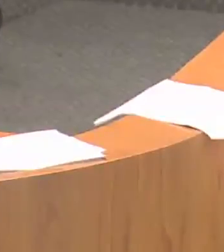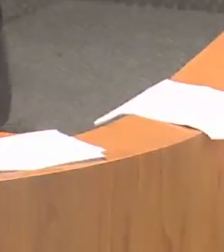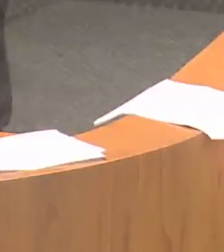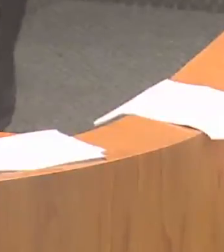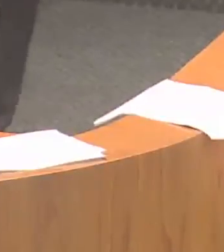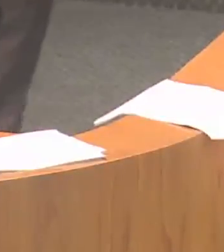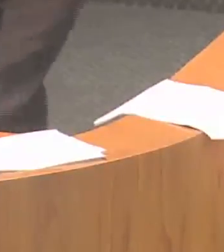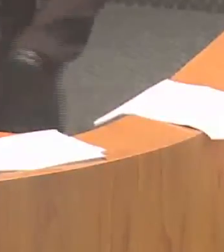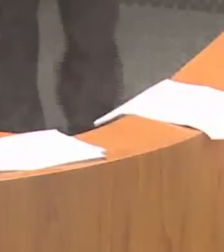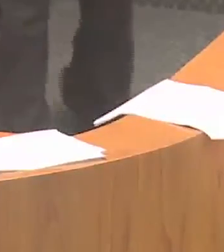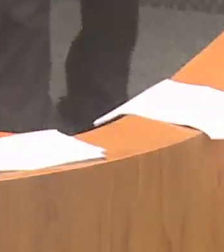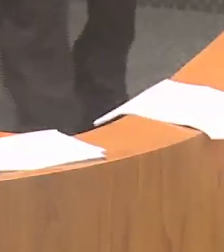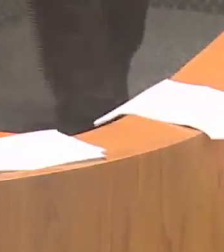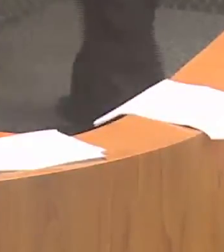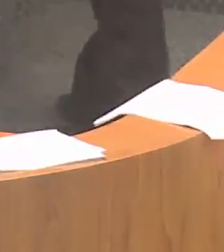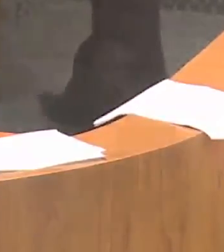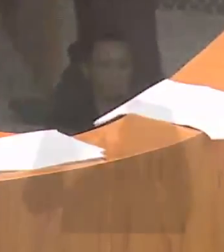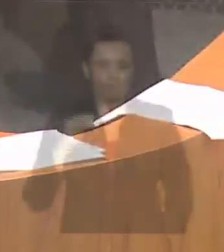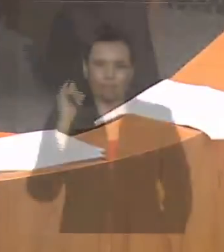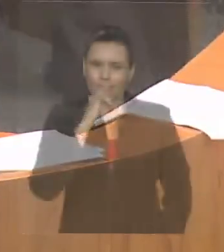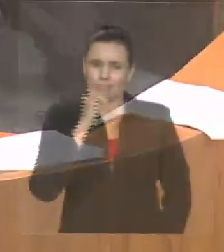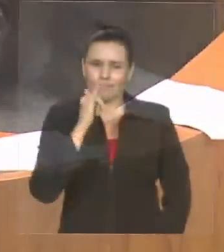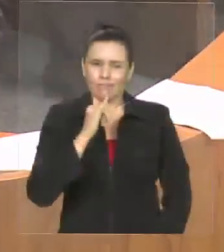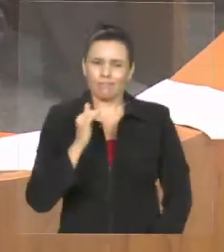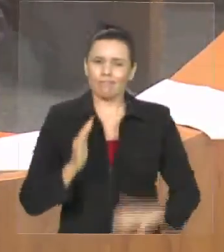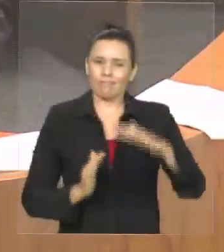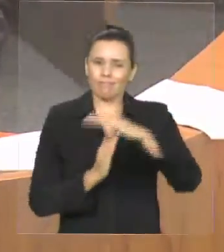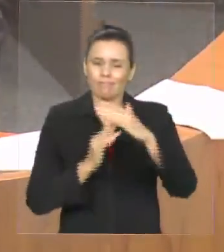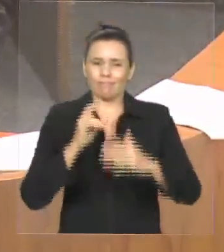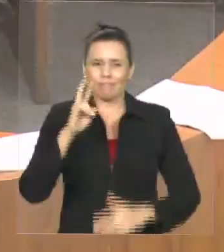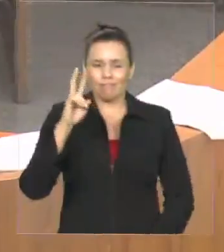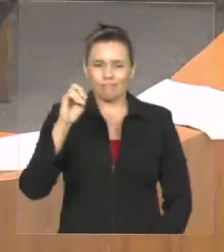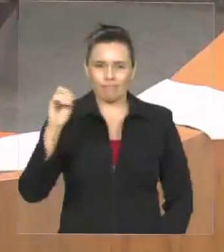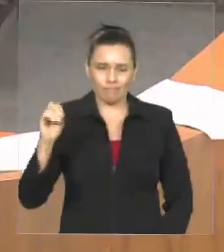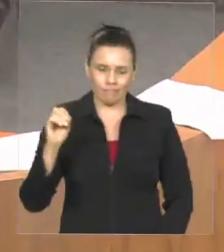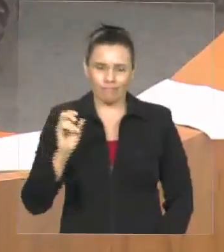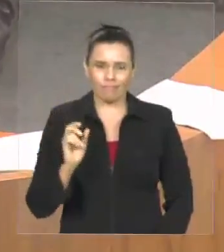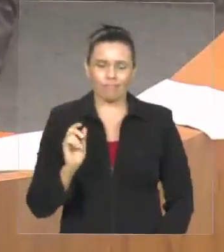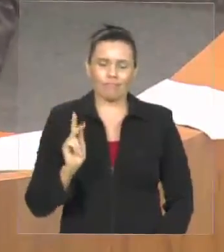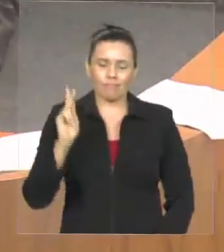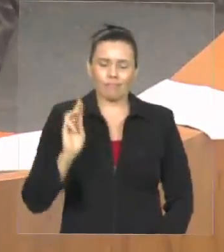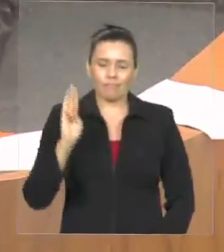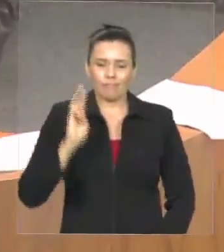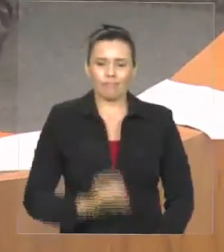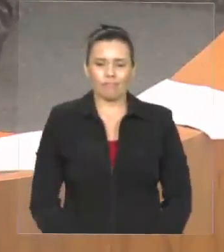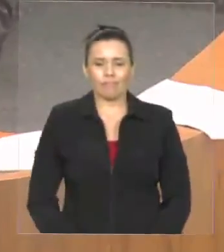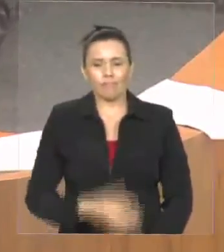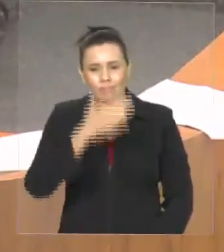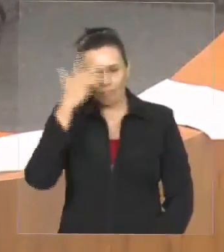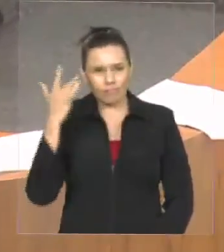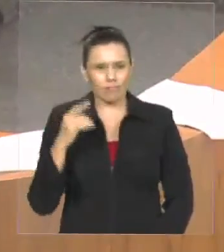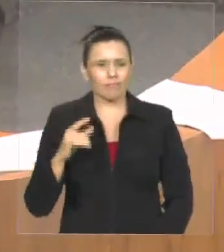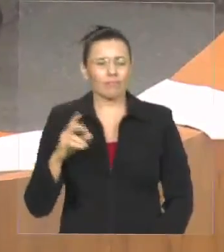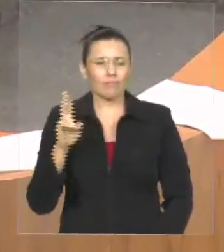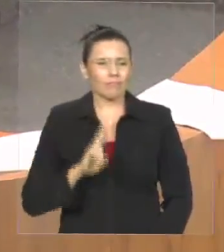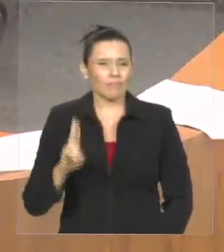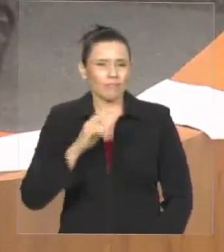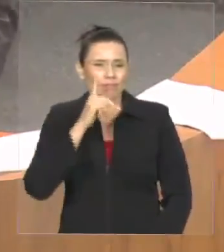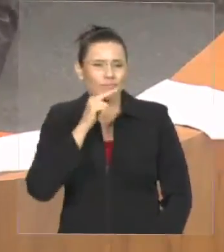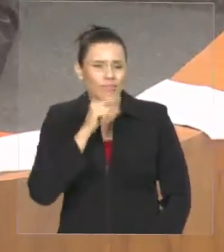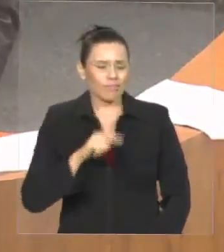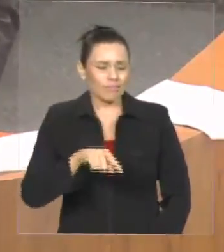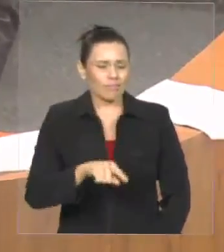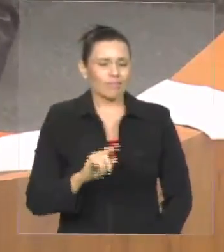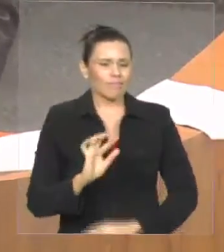500 kW, como os produtores que utilizam a irrigação rural em seu processo